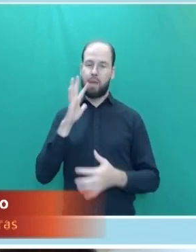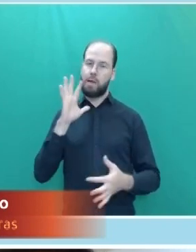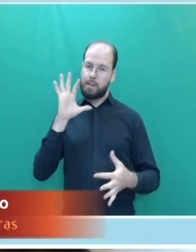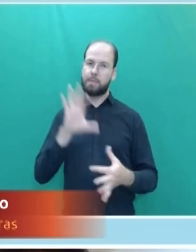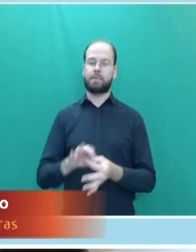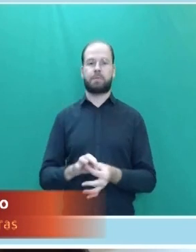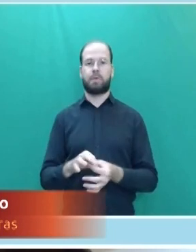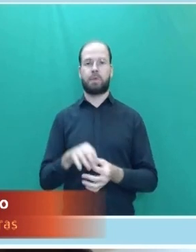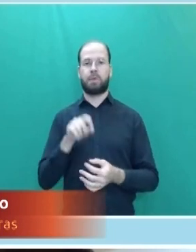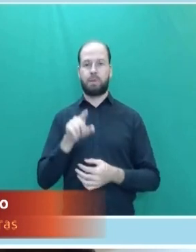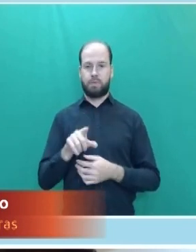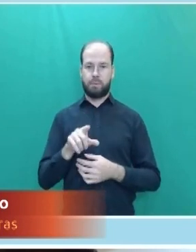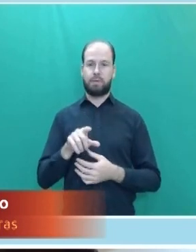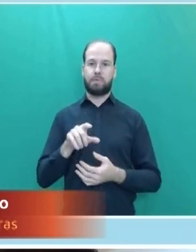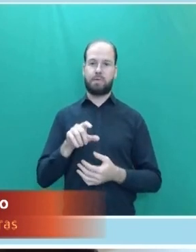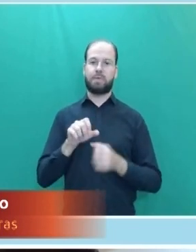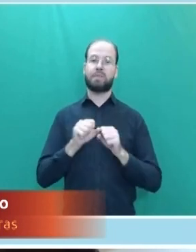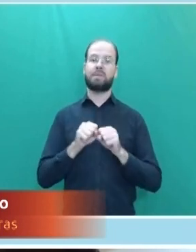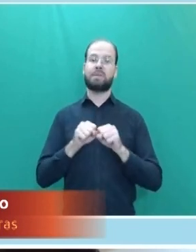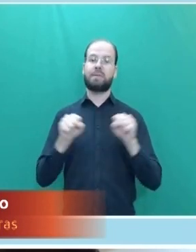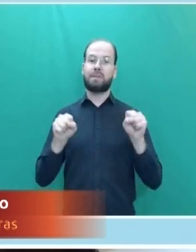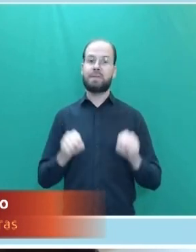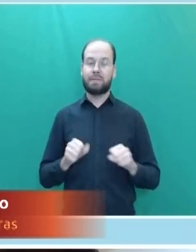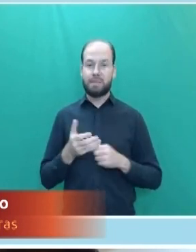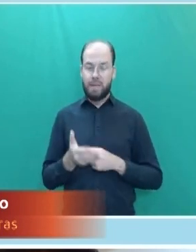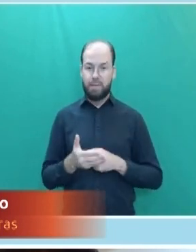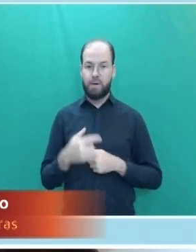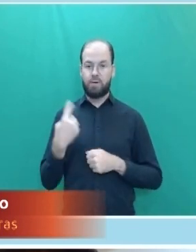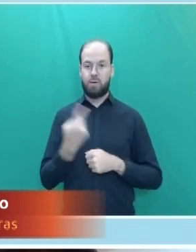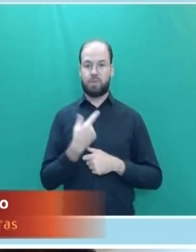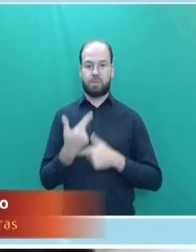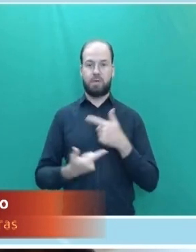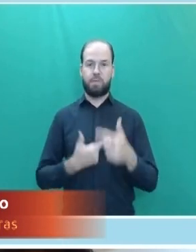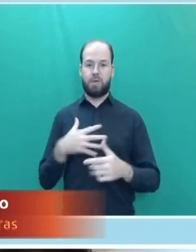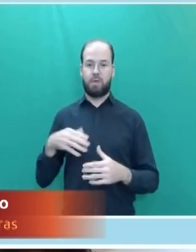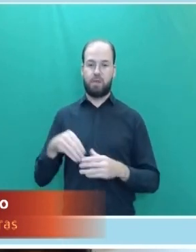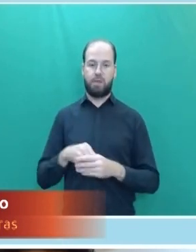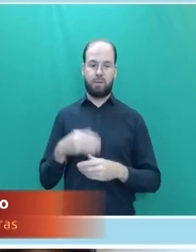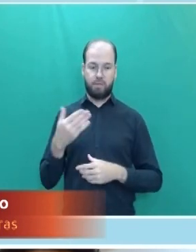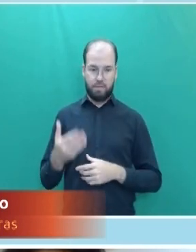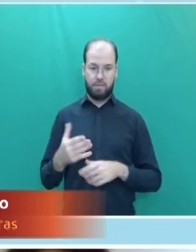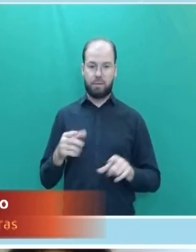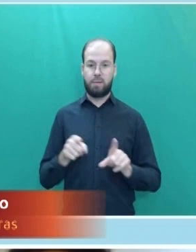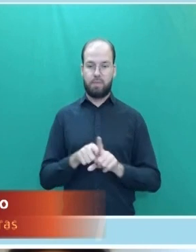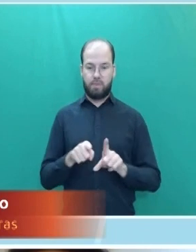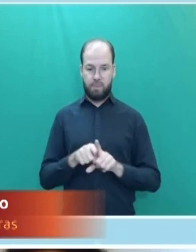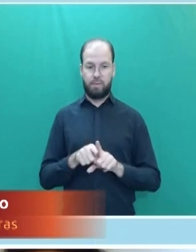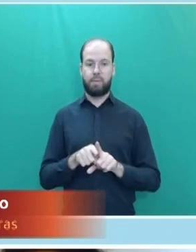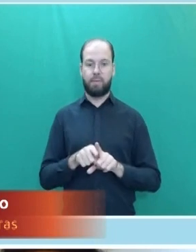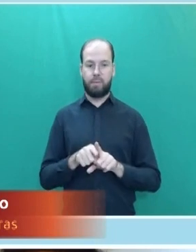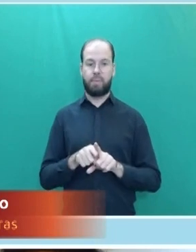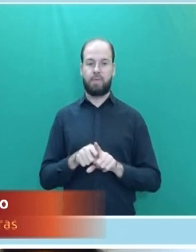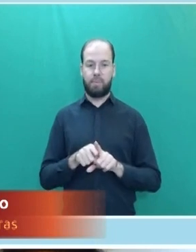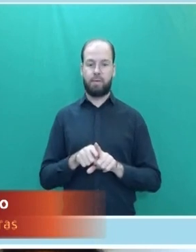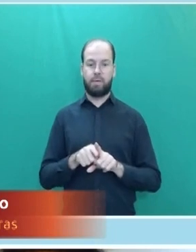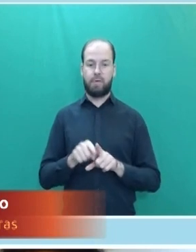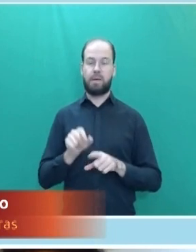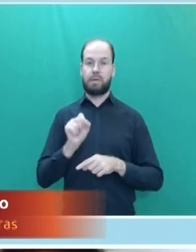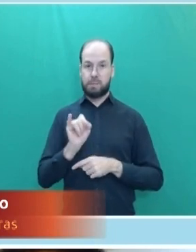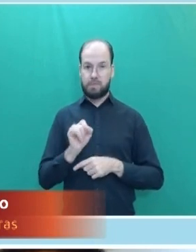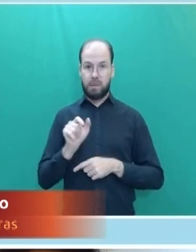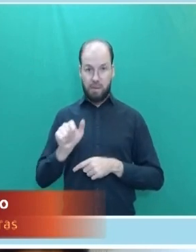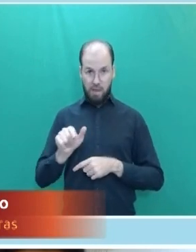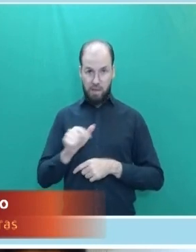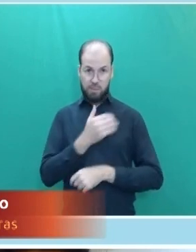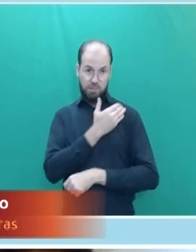que a gente possa trabalhar dentro dele, né? Ou até fazer ele ruir, porque se ele é excludente,